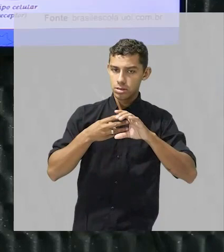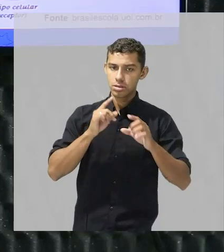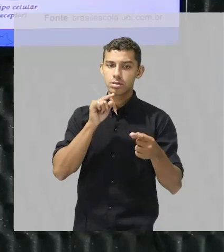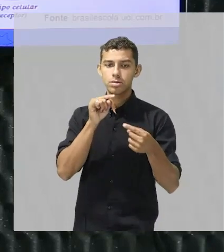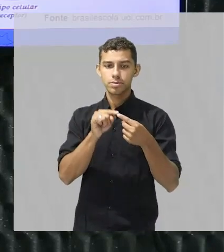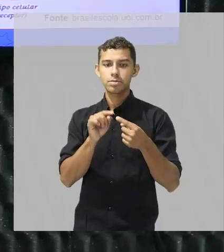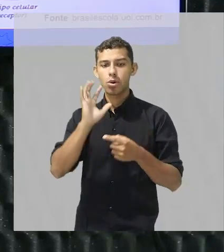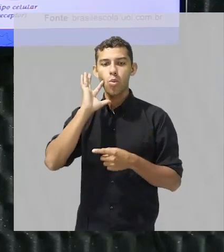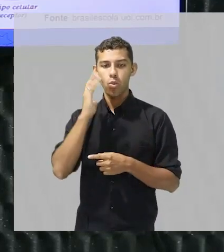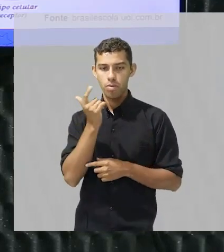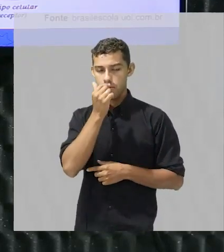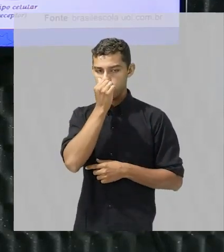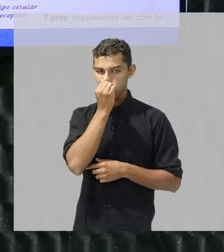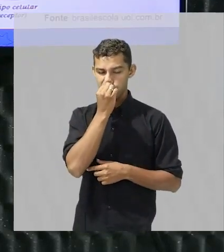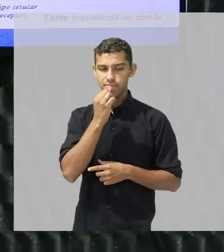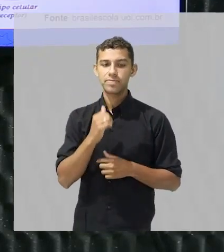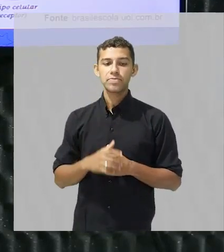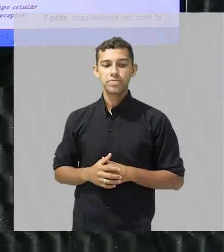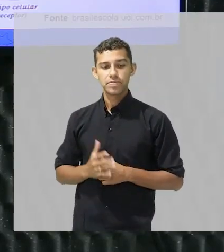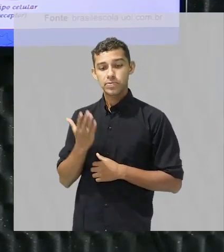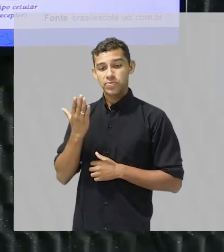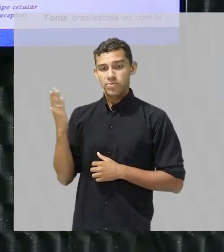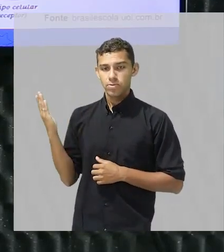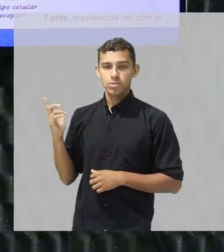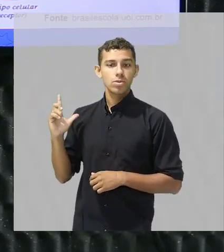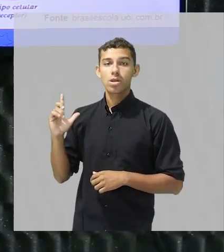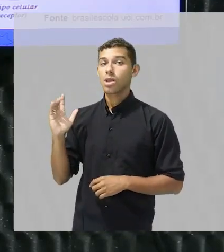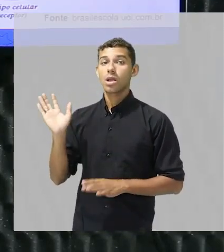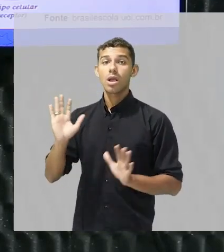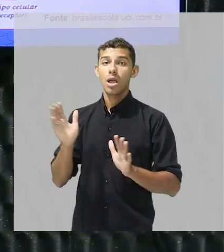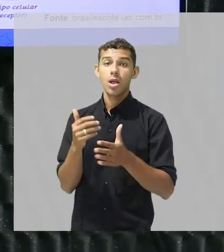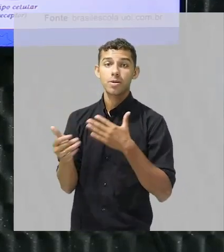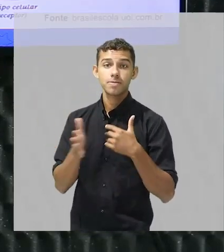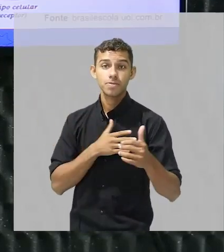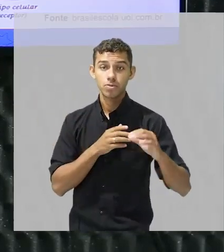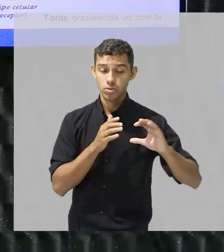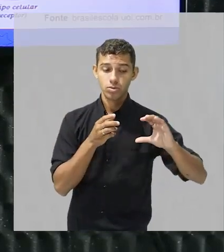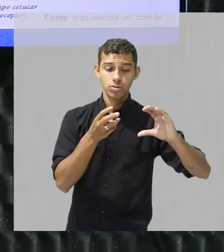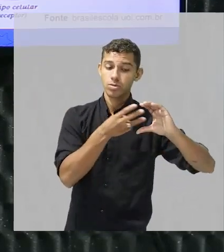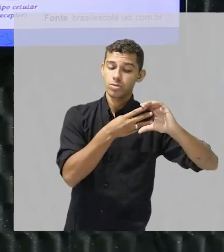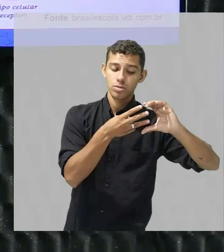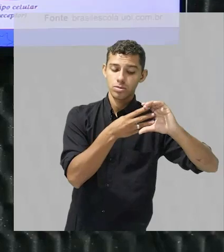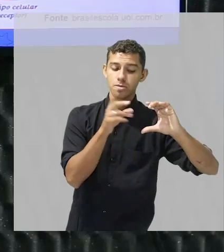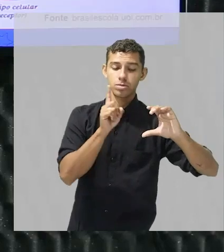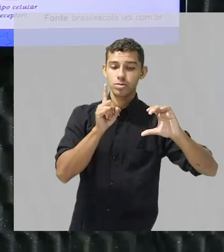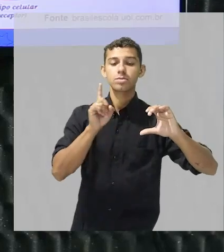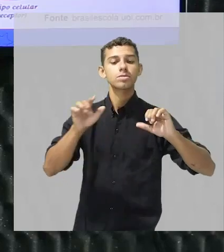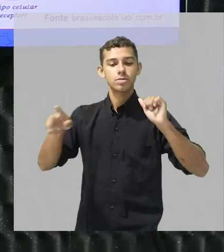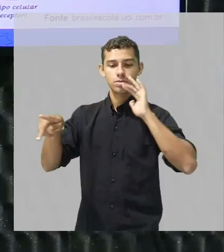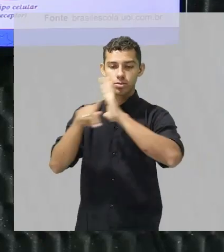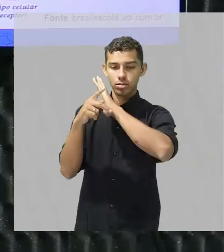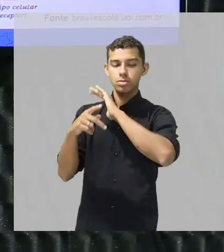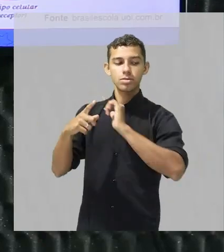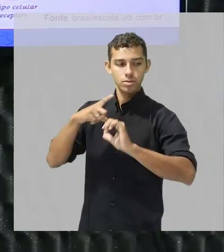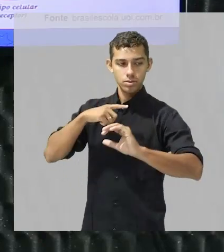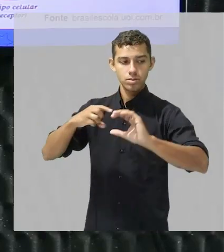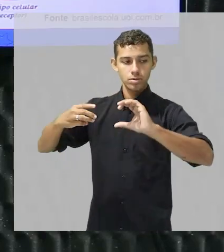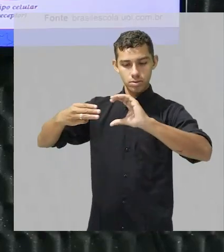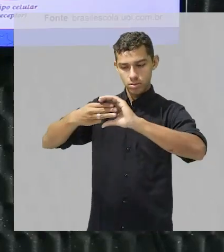está acontecendo, tá? Os hormônios, eles não irão atuar em qualquer célula. Ele vai atuar somente nas células que